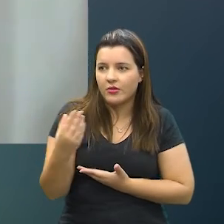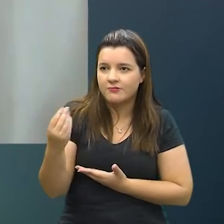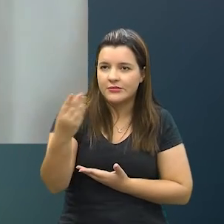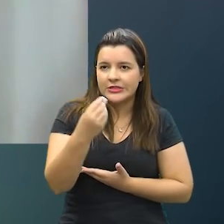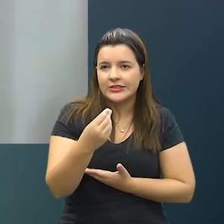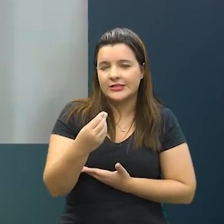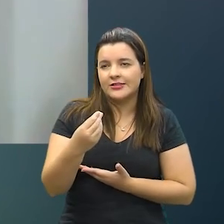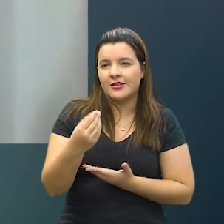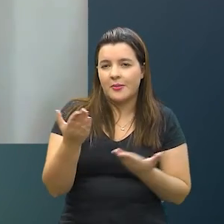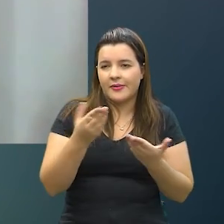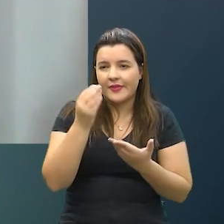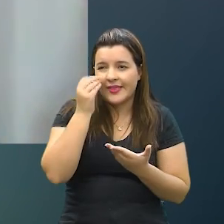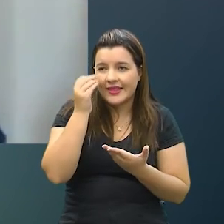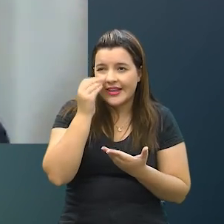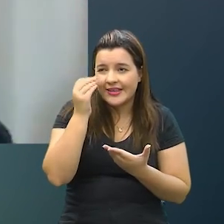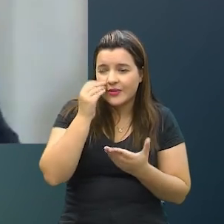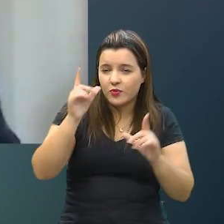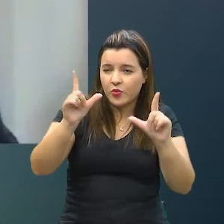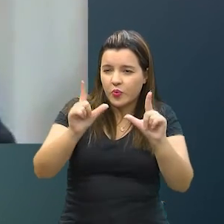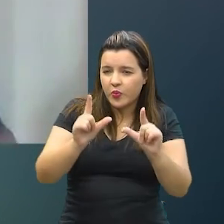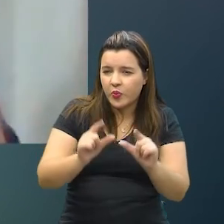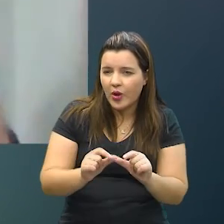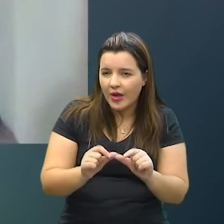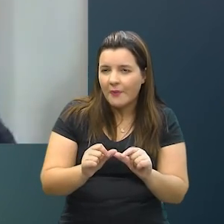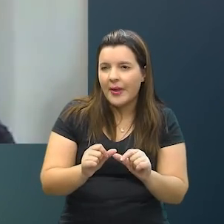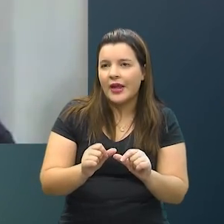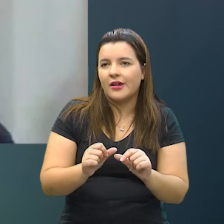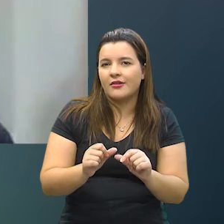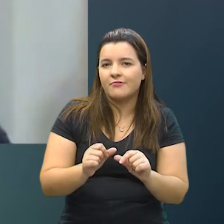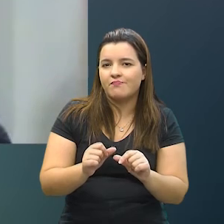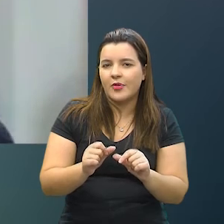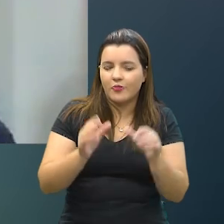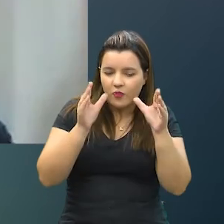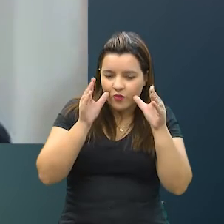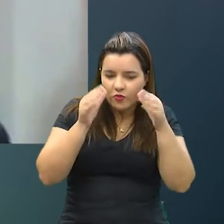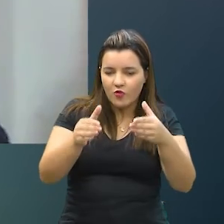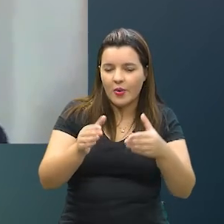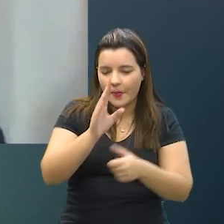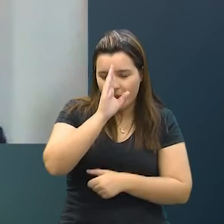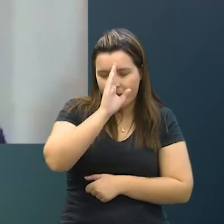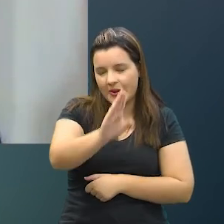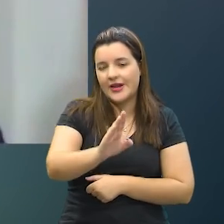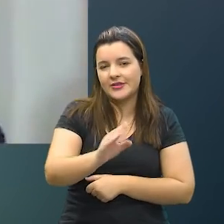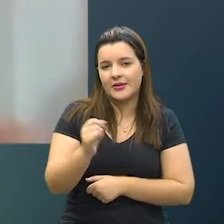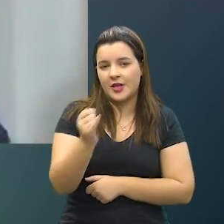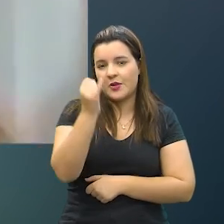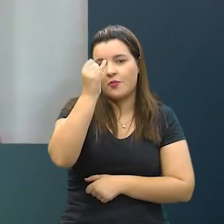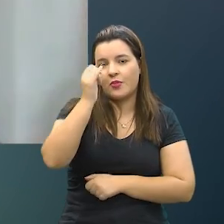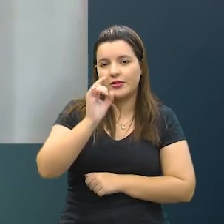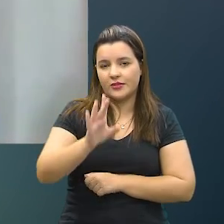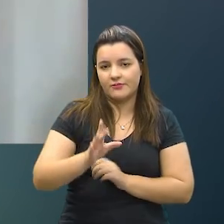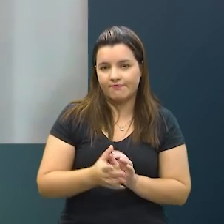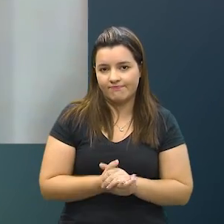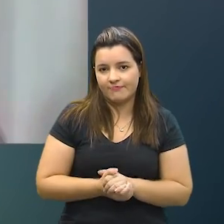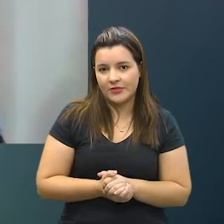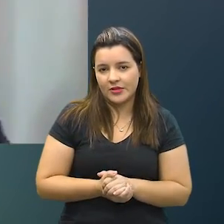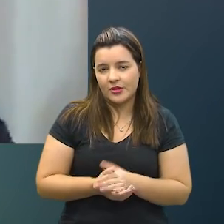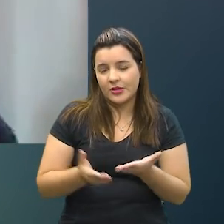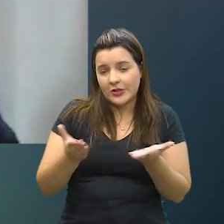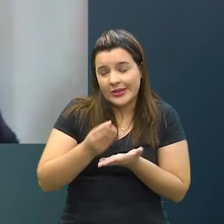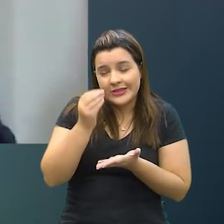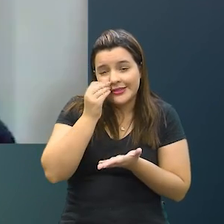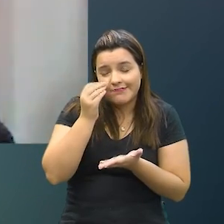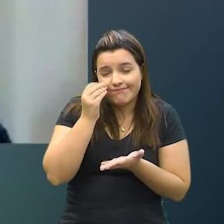que eu posso fazer agora para concentrar esses colaboradores aonde realmente importa? E talvez nesse caso agora